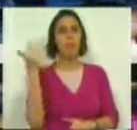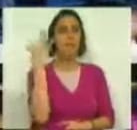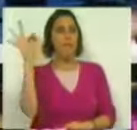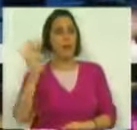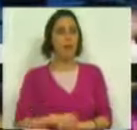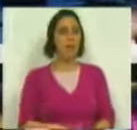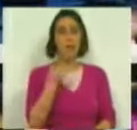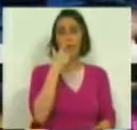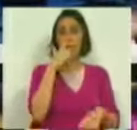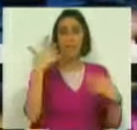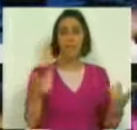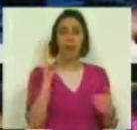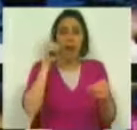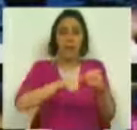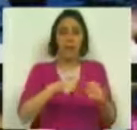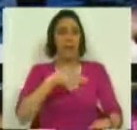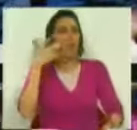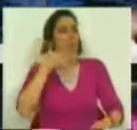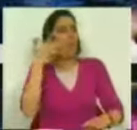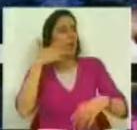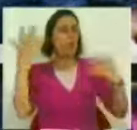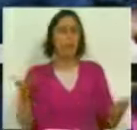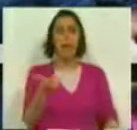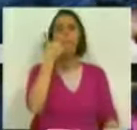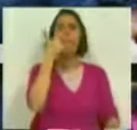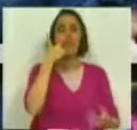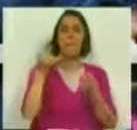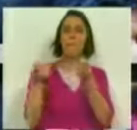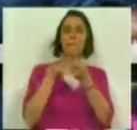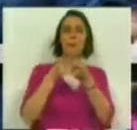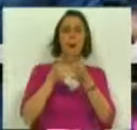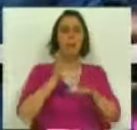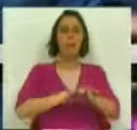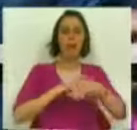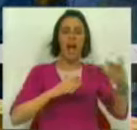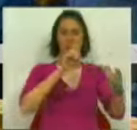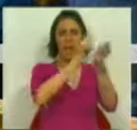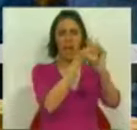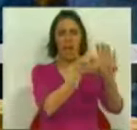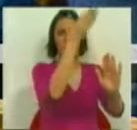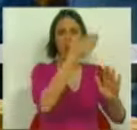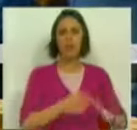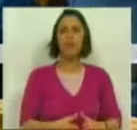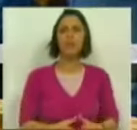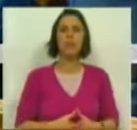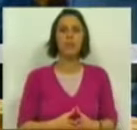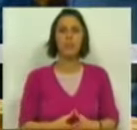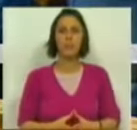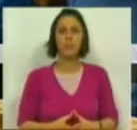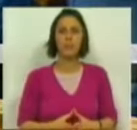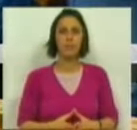francesa, prefere uma adesão à demagogia e prefere uma aproximação à esquerda mais radical.